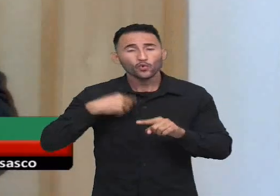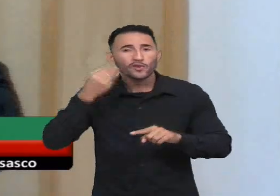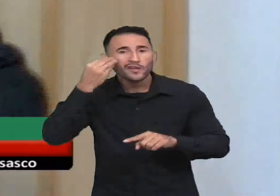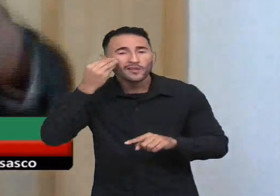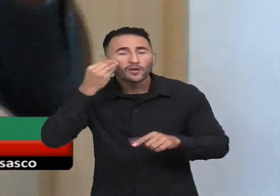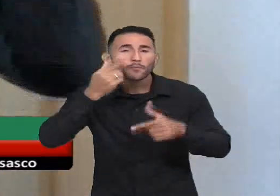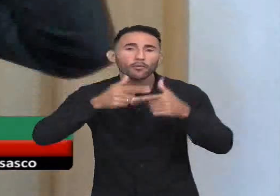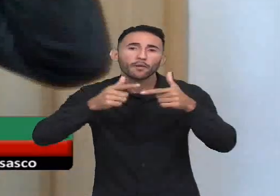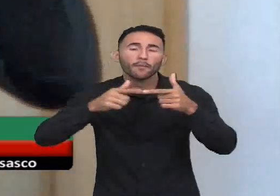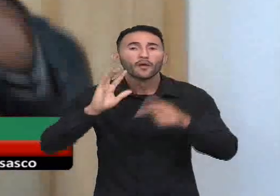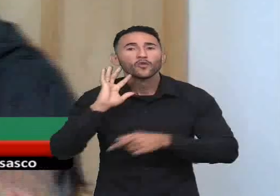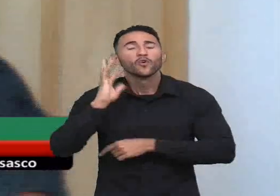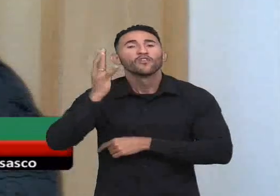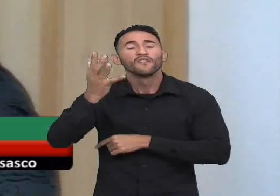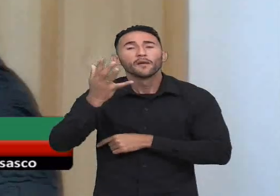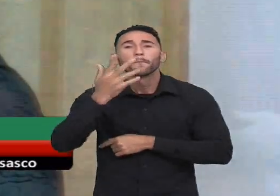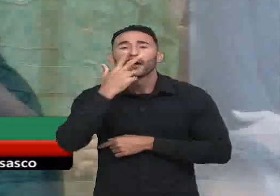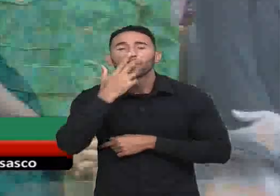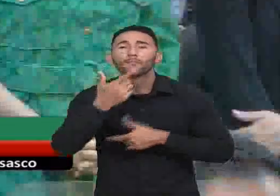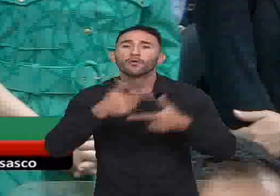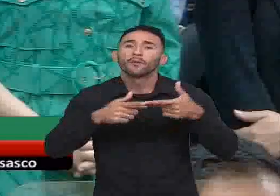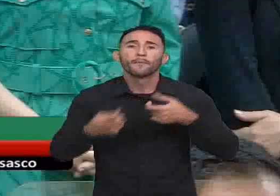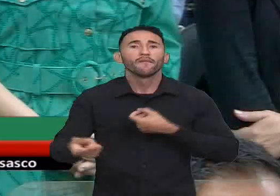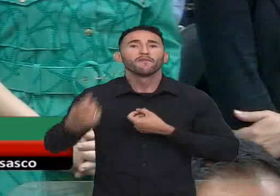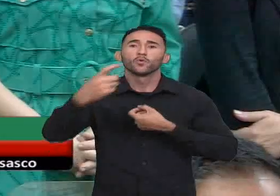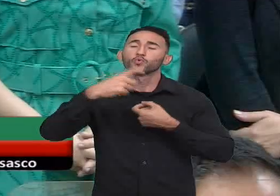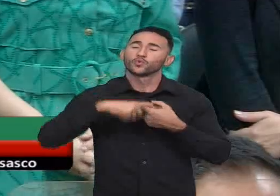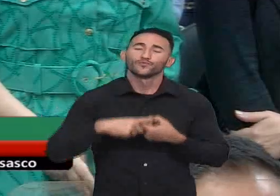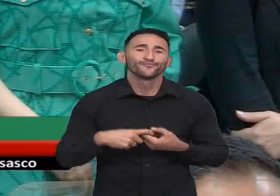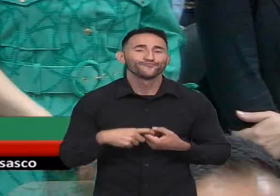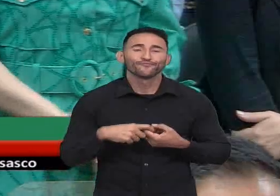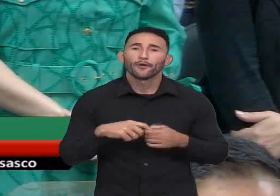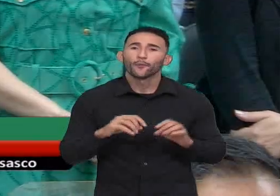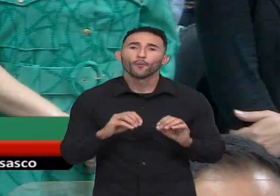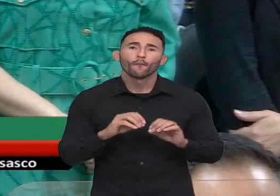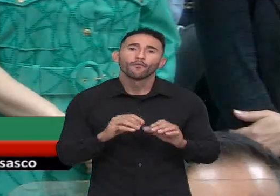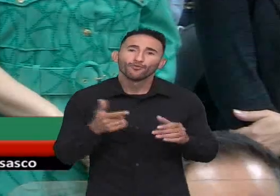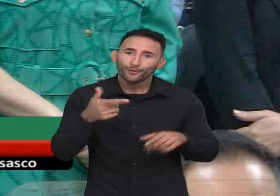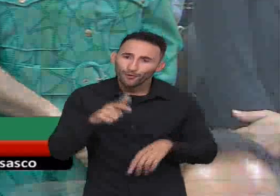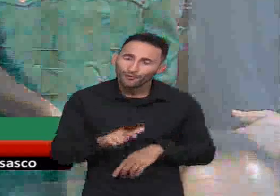lá, voltou da estaca zero. Então, espero que o governador